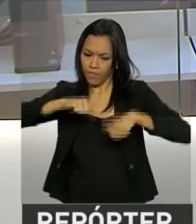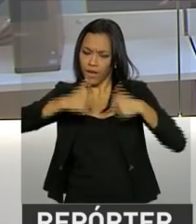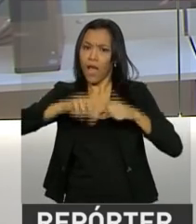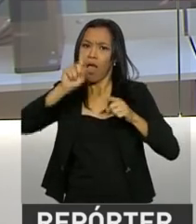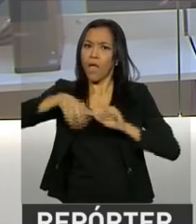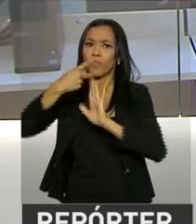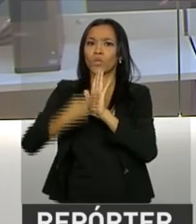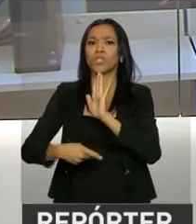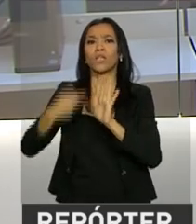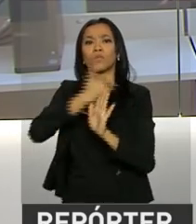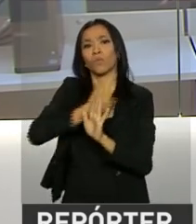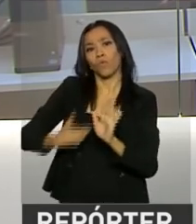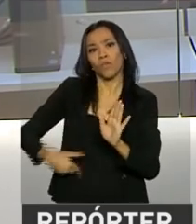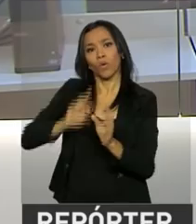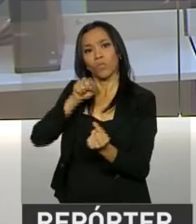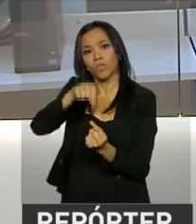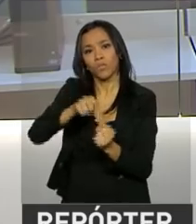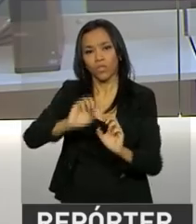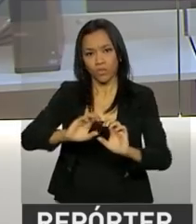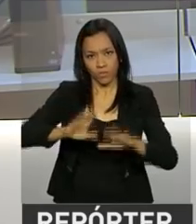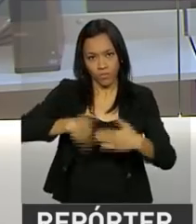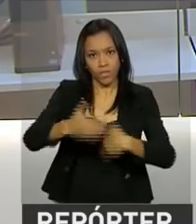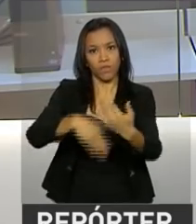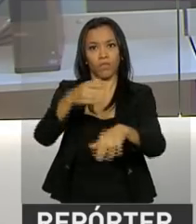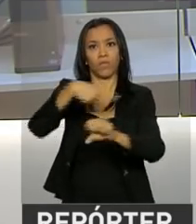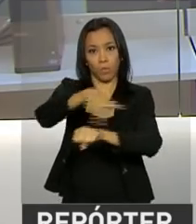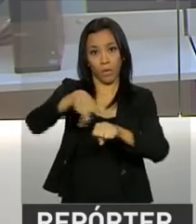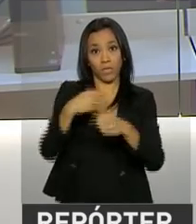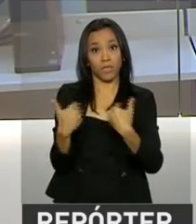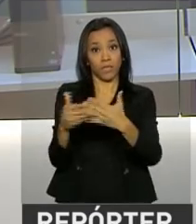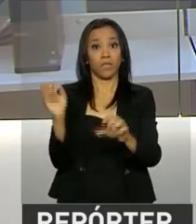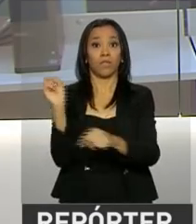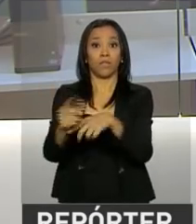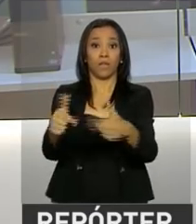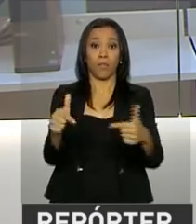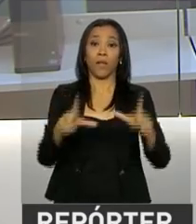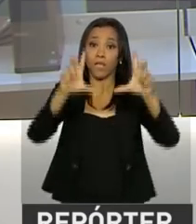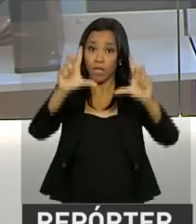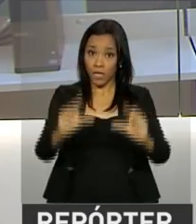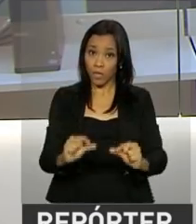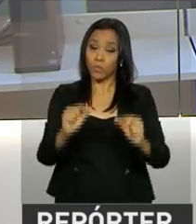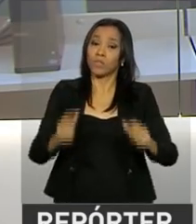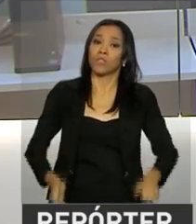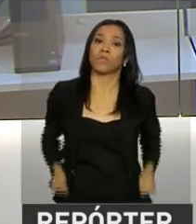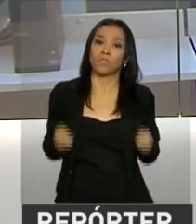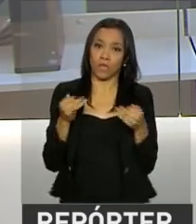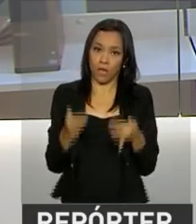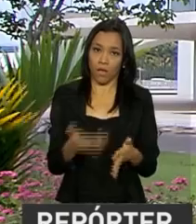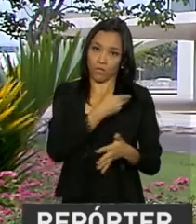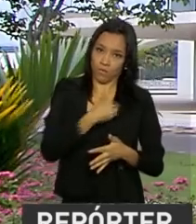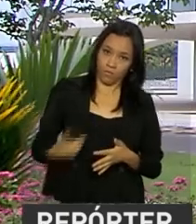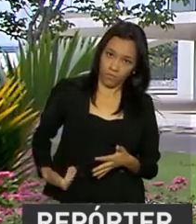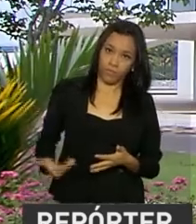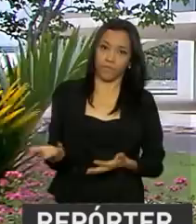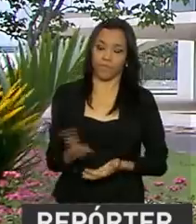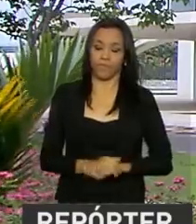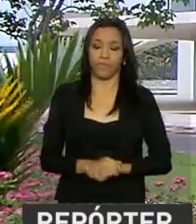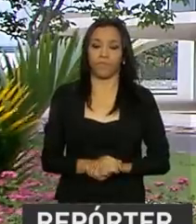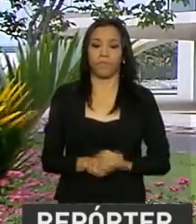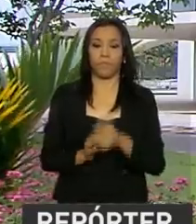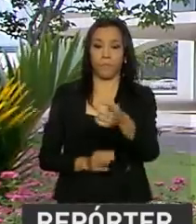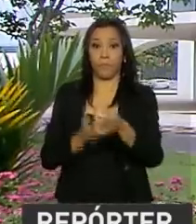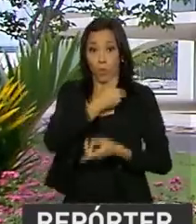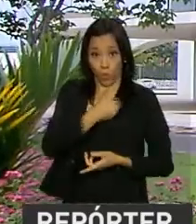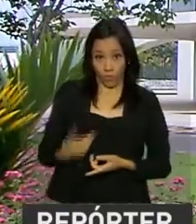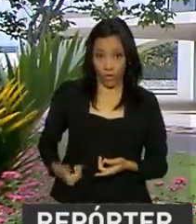do governo para retomar o crescimento do país, gerar empregos e reduzir os gastos públicos. O governo